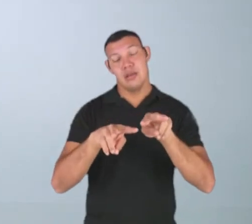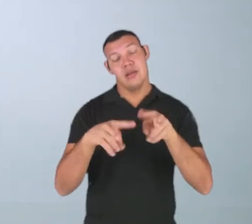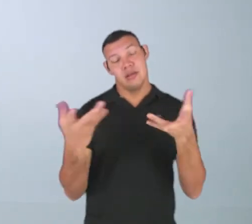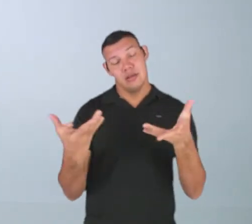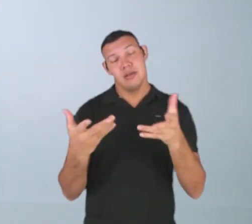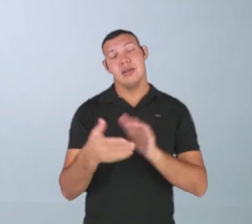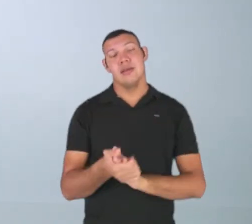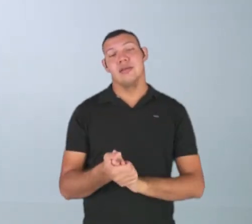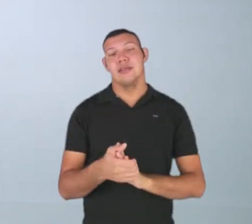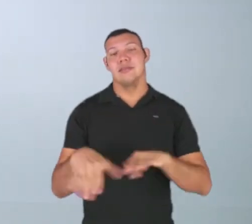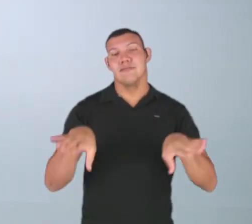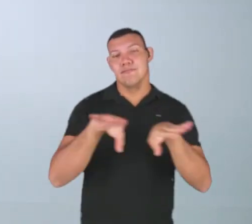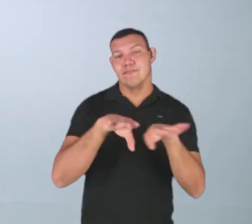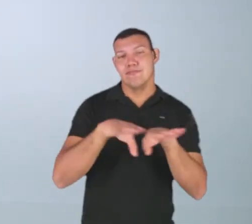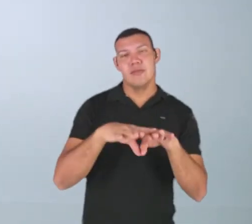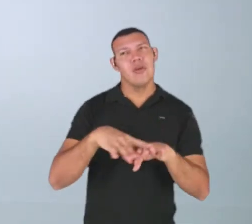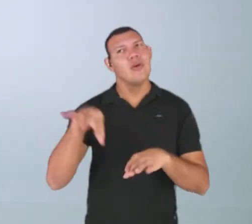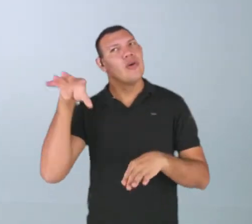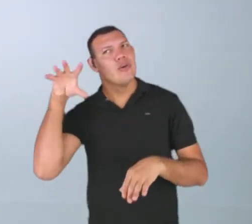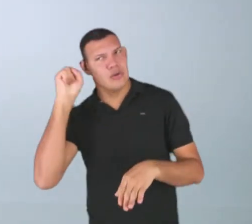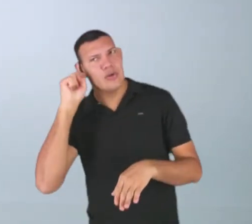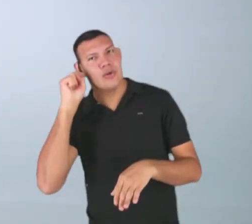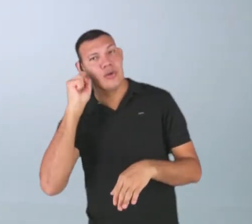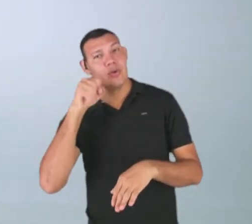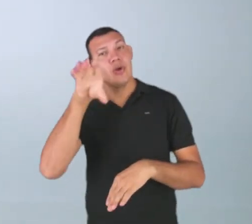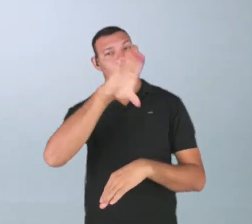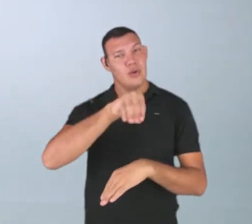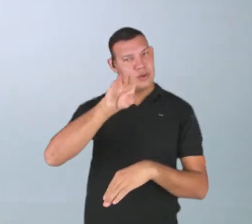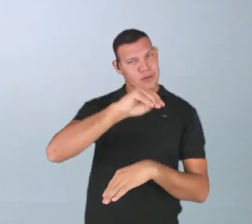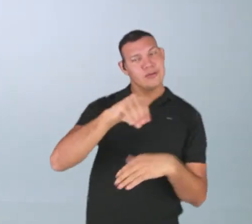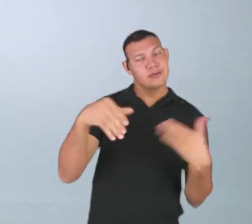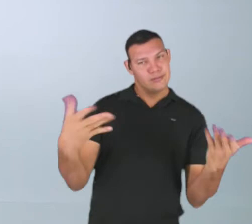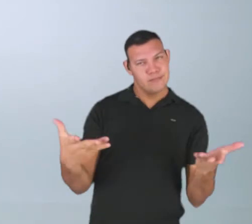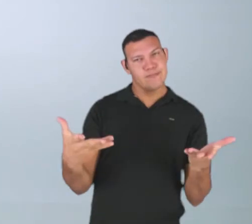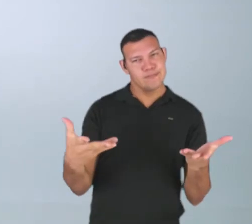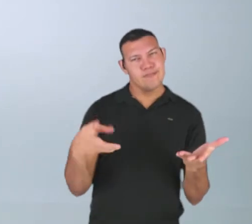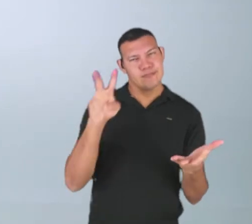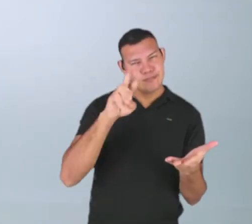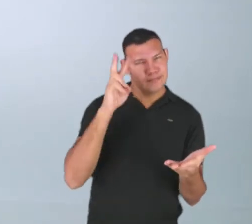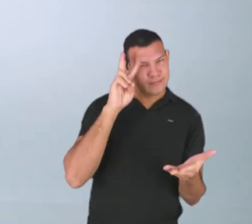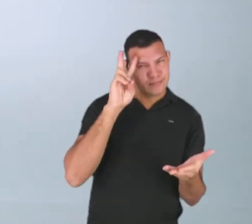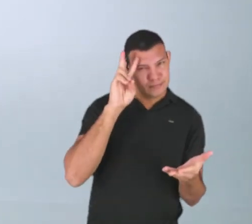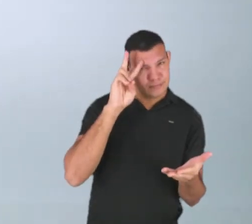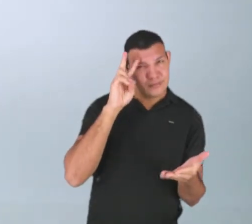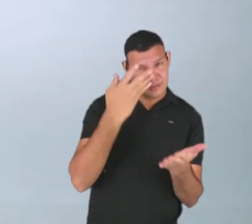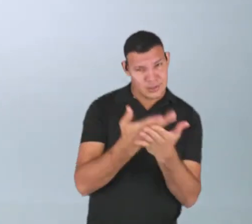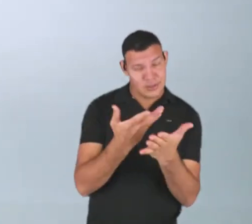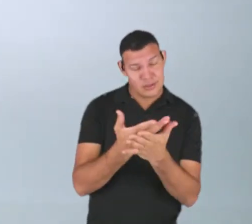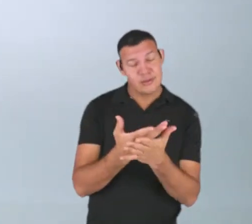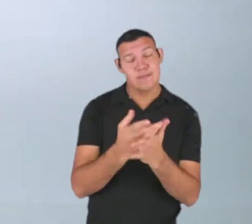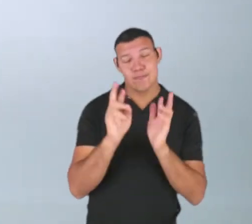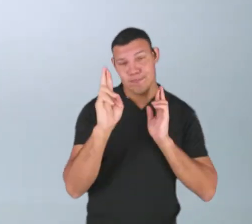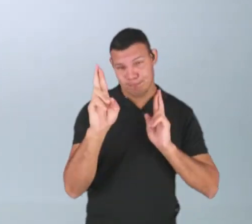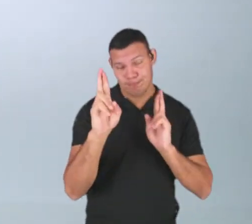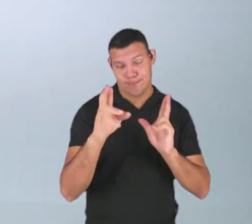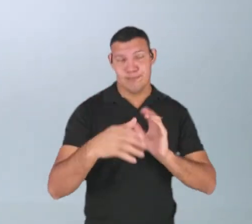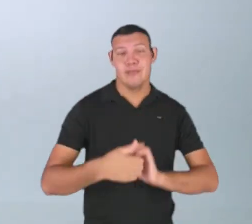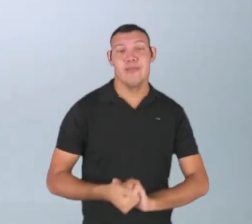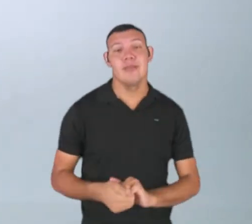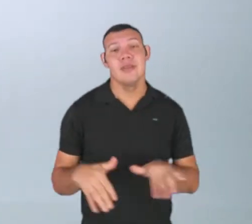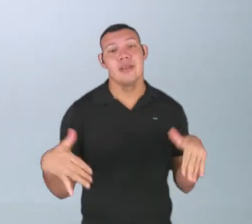é denominado emissor e receptor. Estão lembrados dessa aula? Espero que sim.